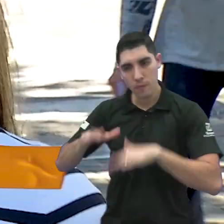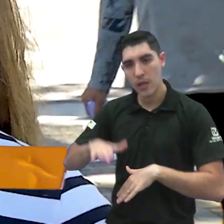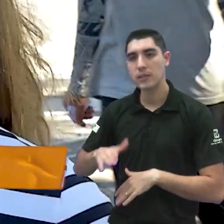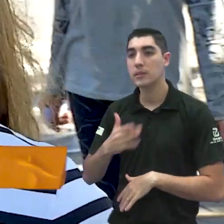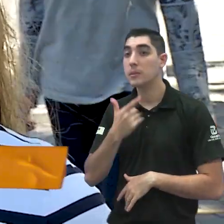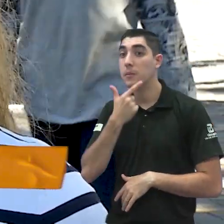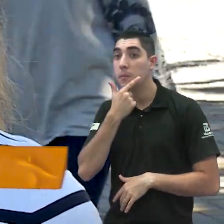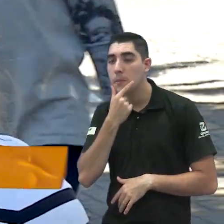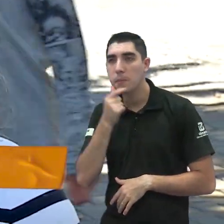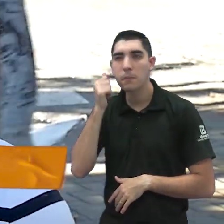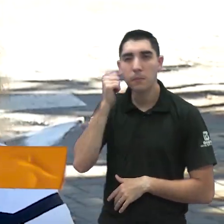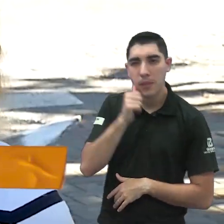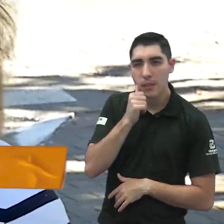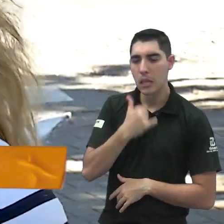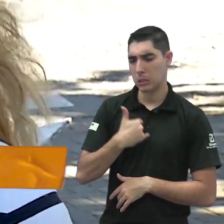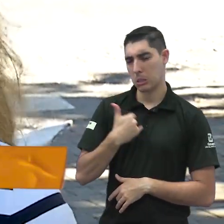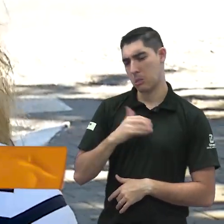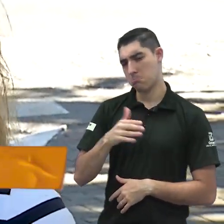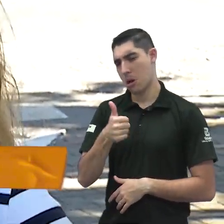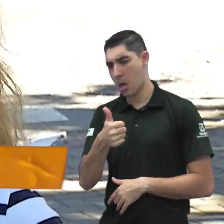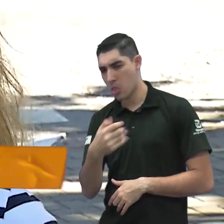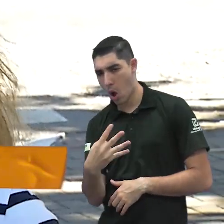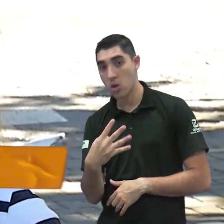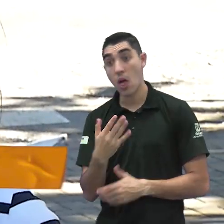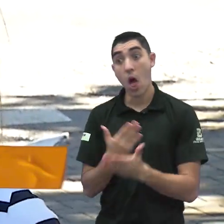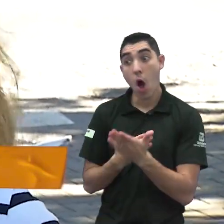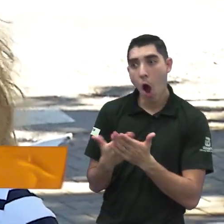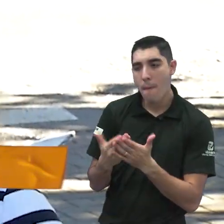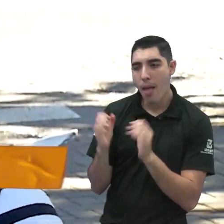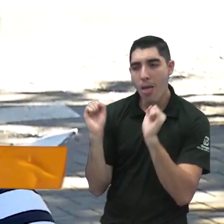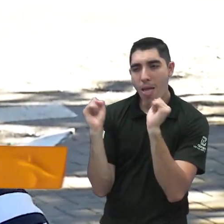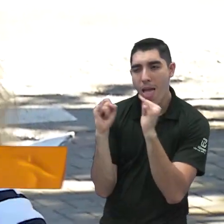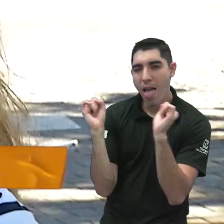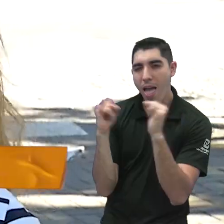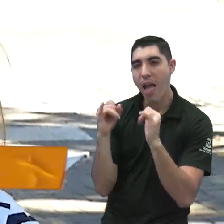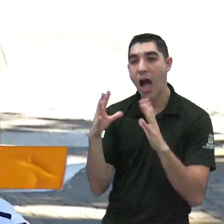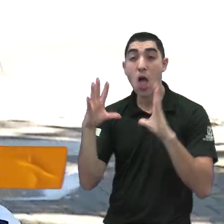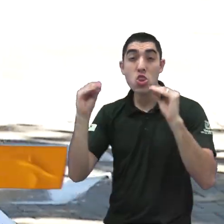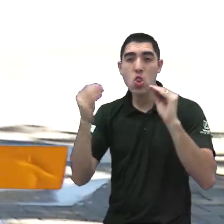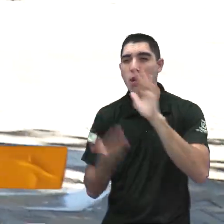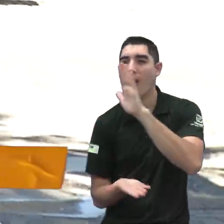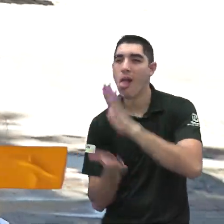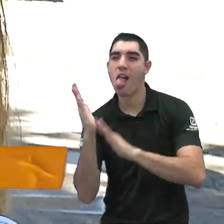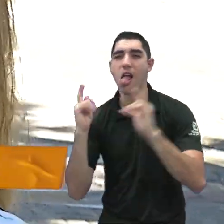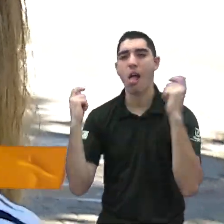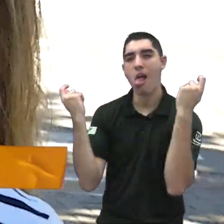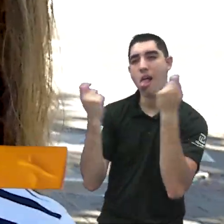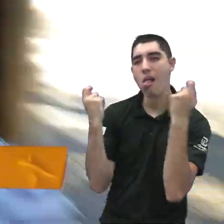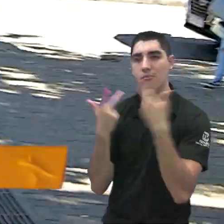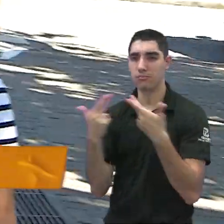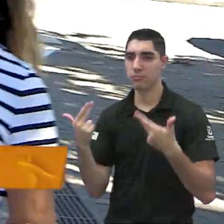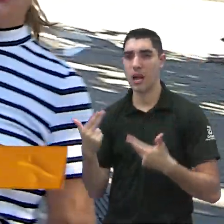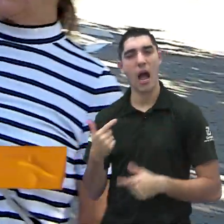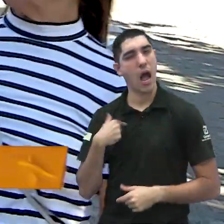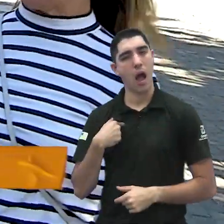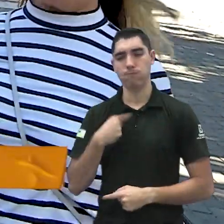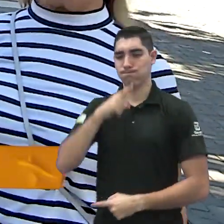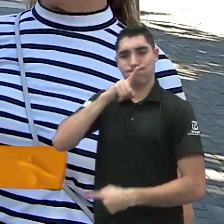já os meninos assim com 14, 15 anos, já sairia à noite para boate. Aí